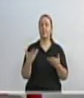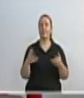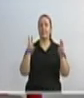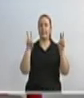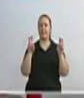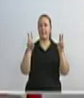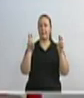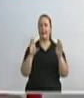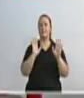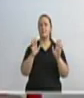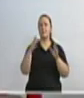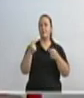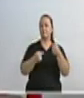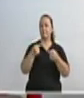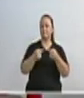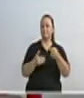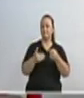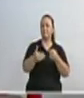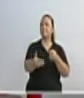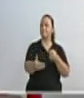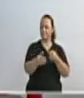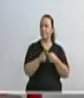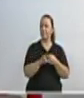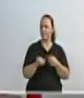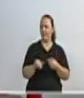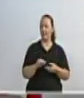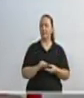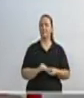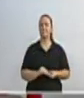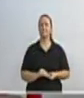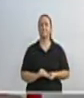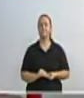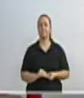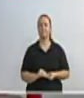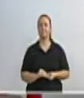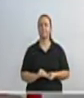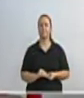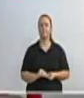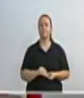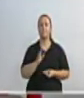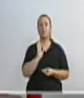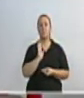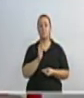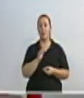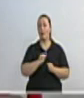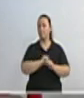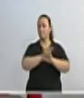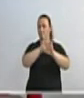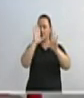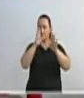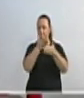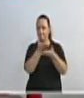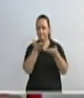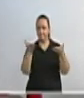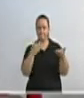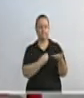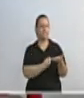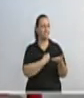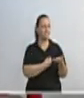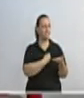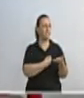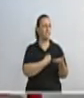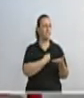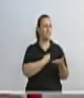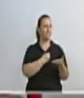serem tratados em breve, né, e desde já esclareço, né, a todos os presentes, de que,